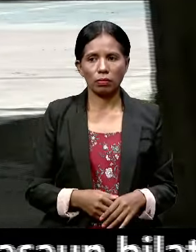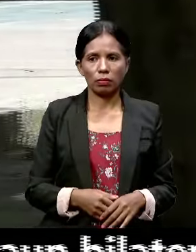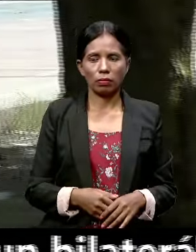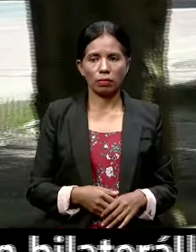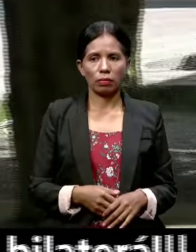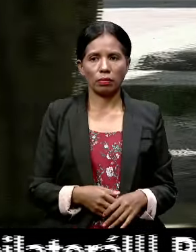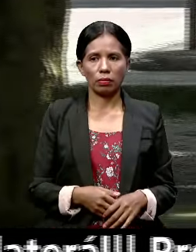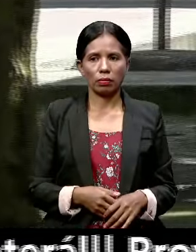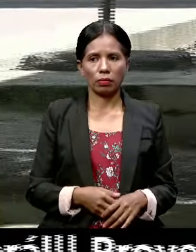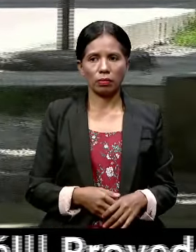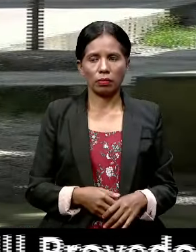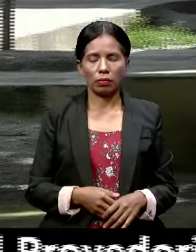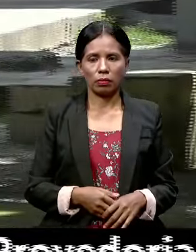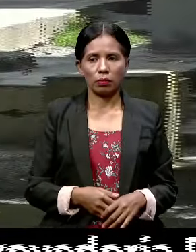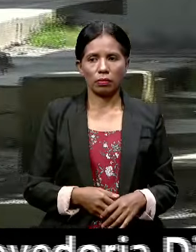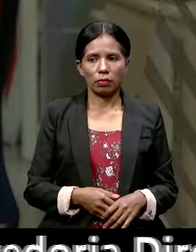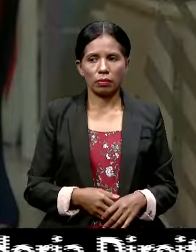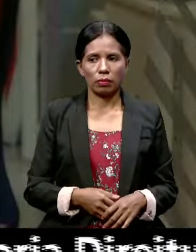da Silva, GMN.